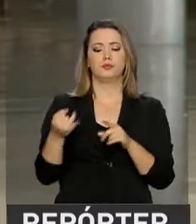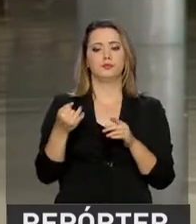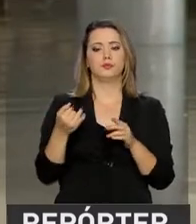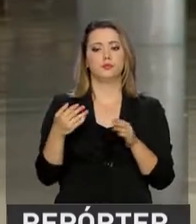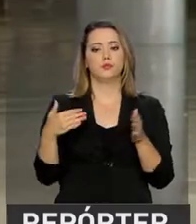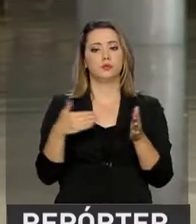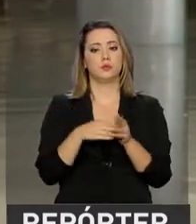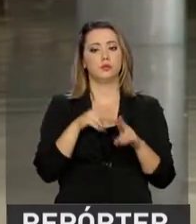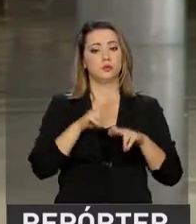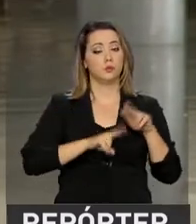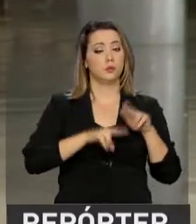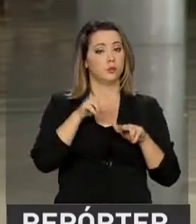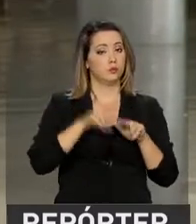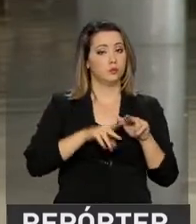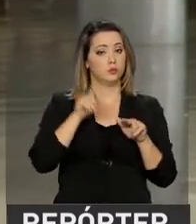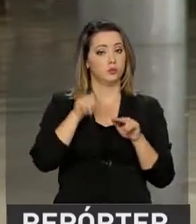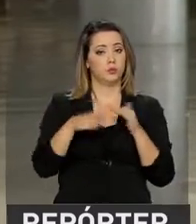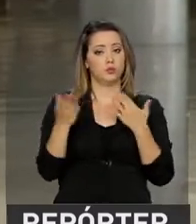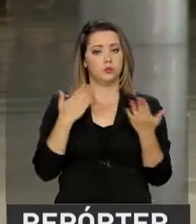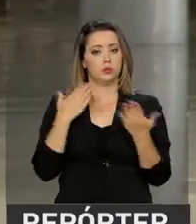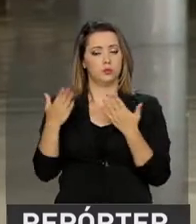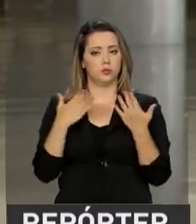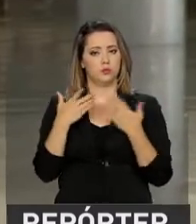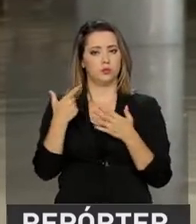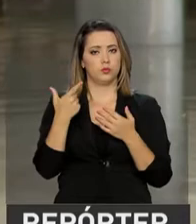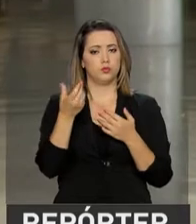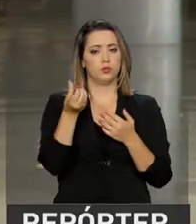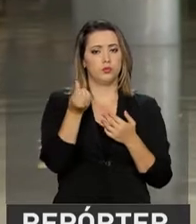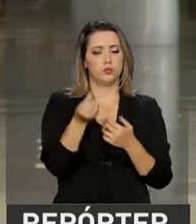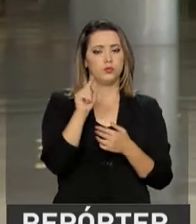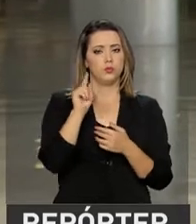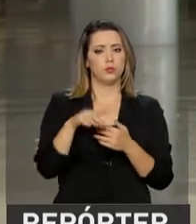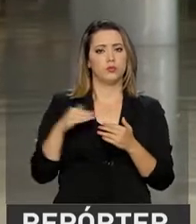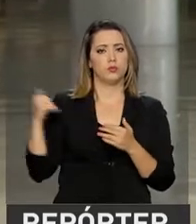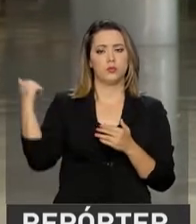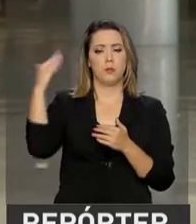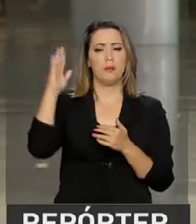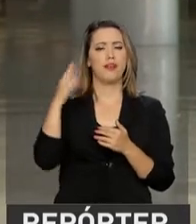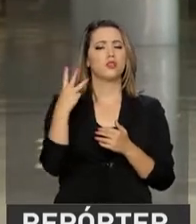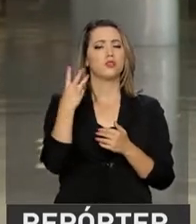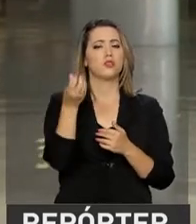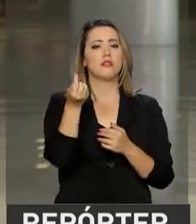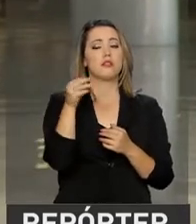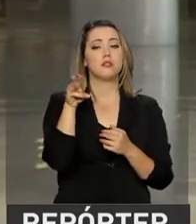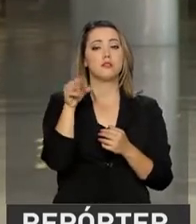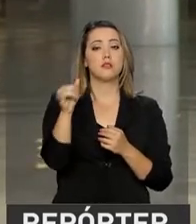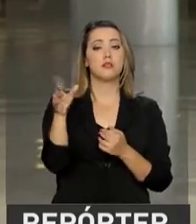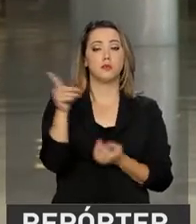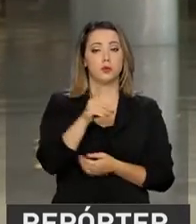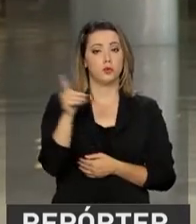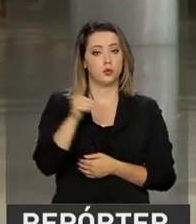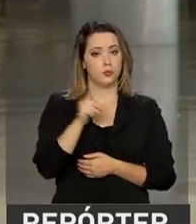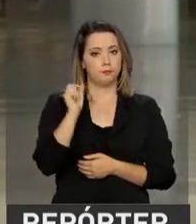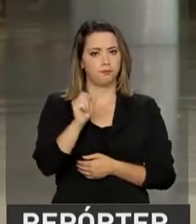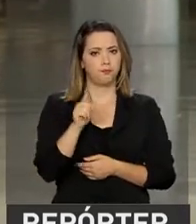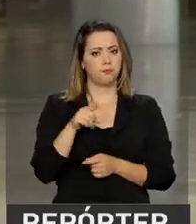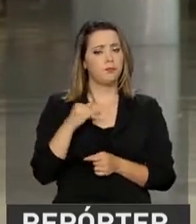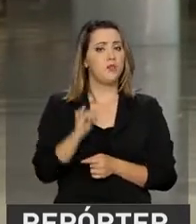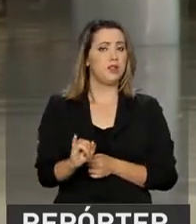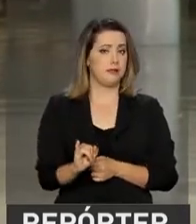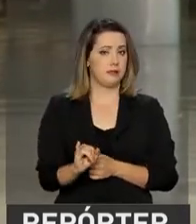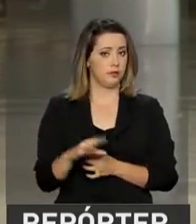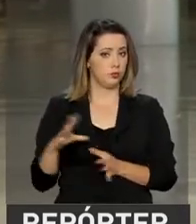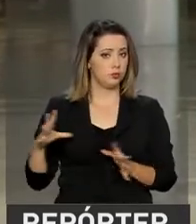junho de 2017 em relação a 2006 é de mais de 36 bilhões de dólares se somarmos